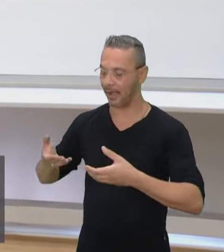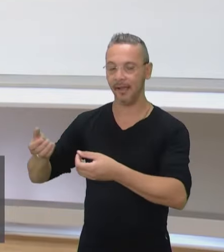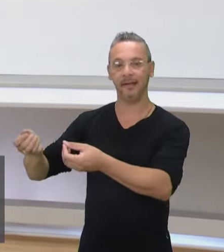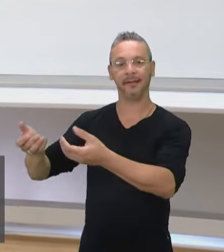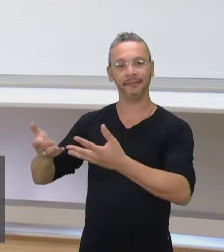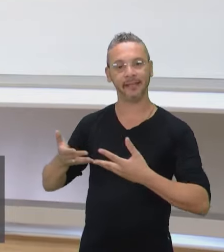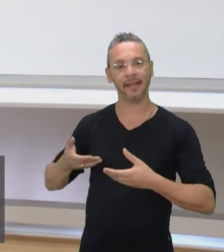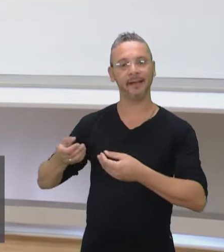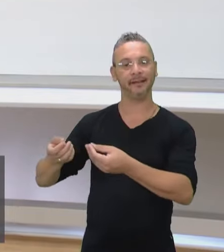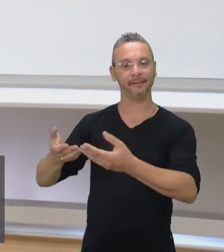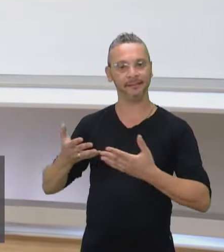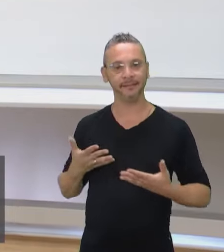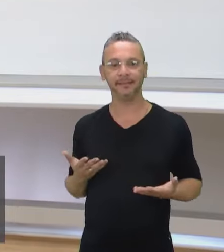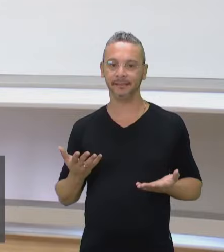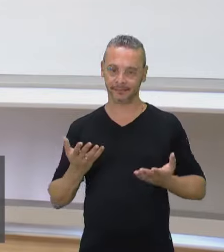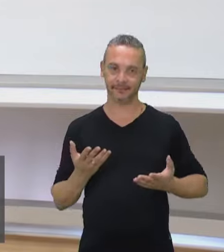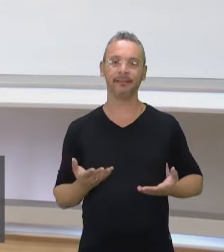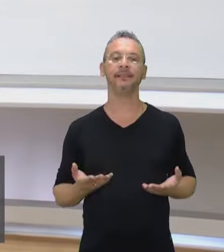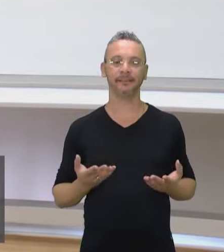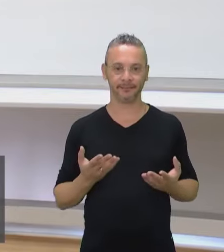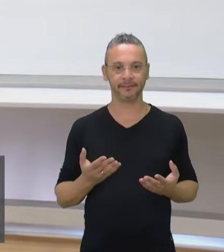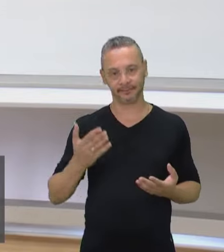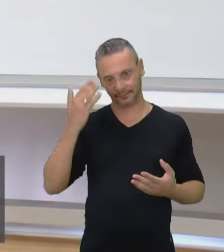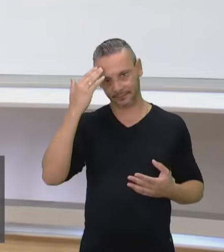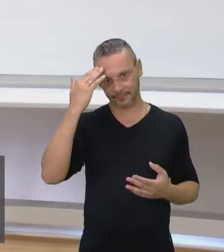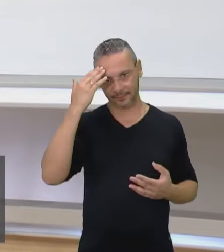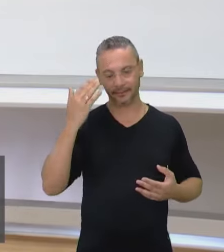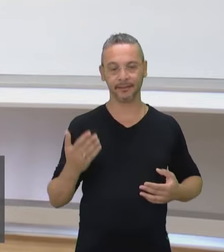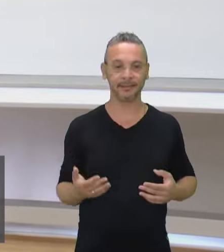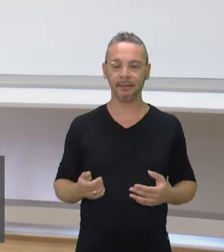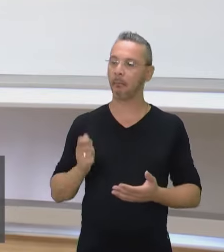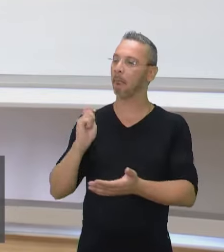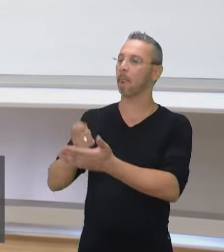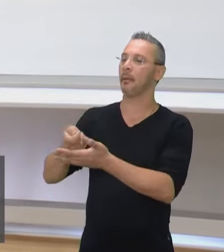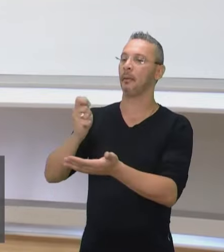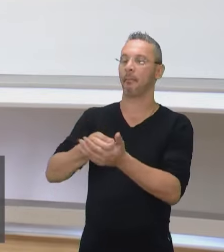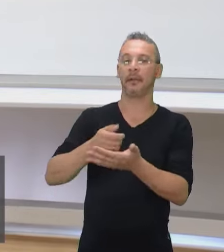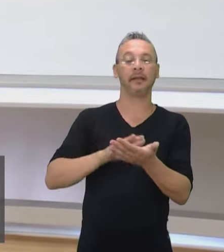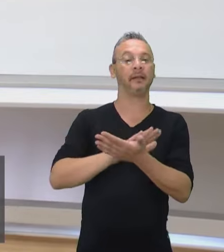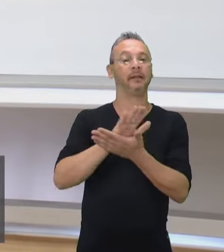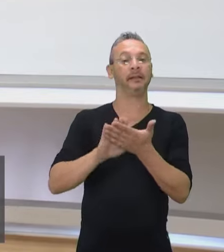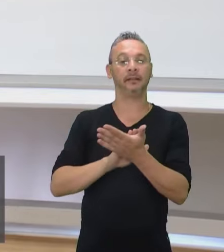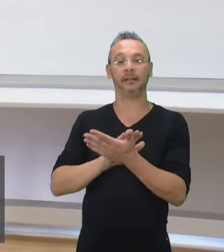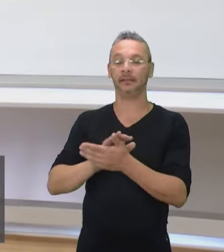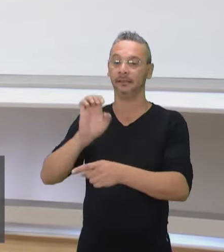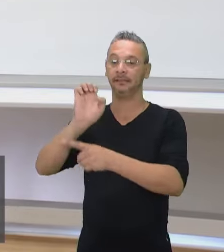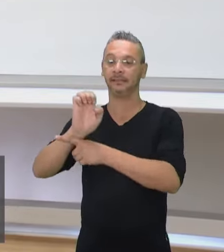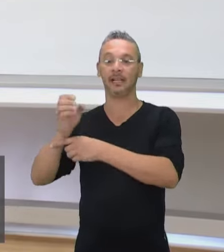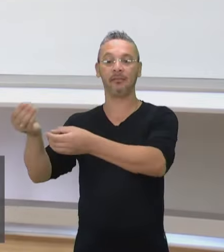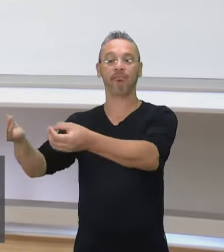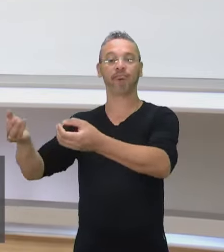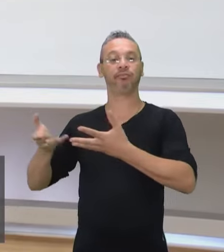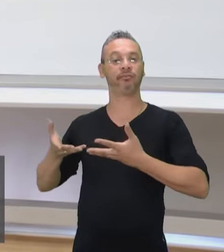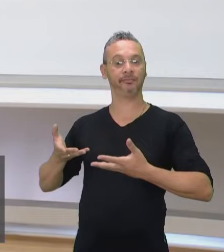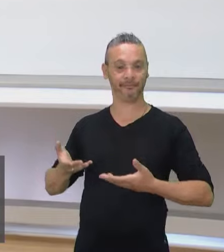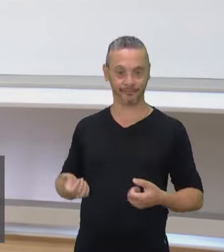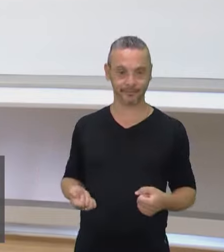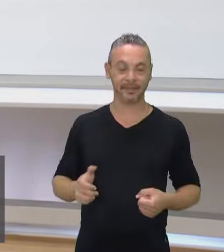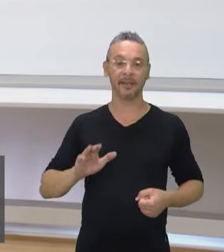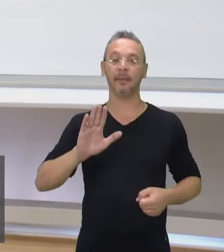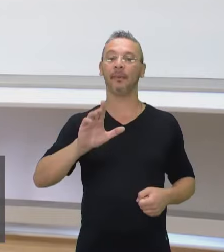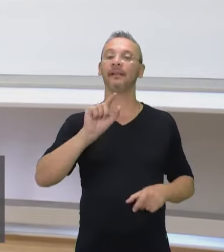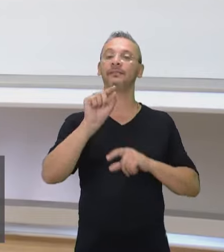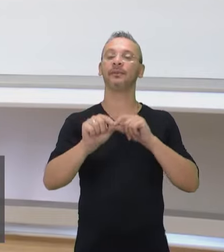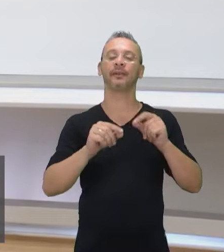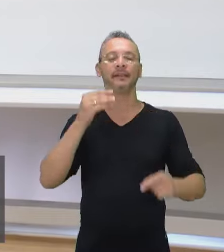com dinheiro, eventualmente, o carro, se ela precisasse dirigir, ela não pagava médico, era tudo fornecido pelo Estado. Mas também,